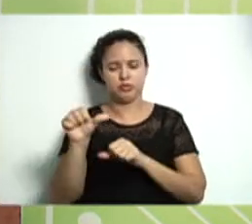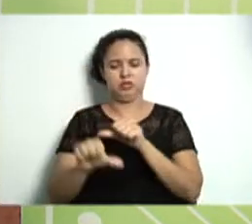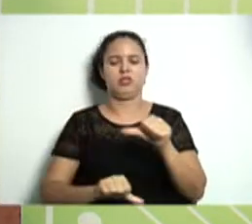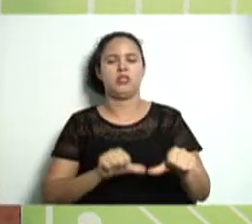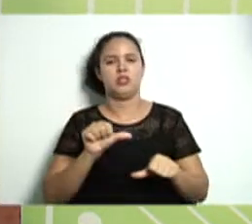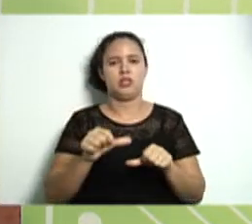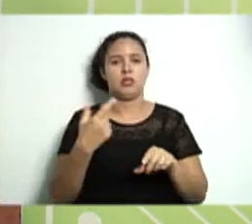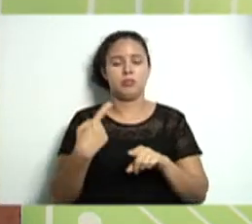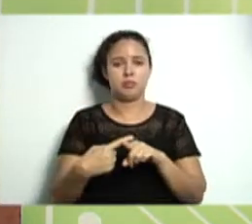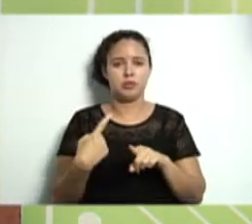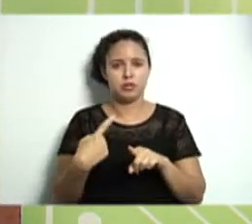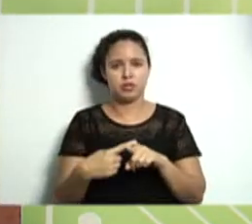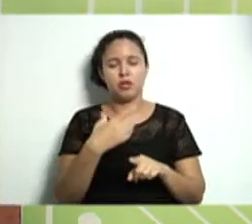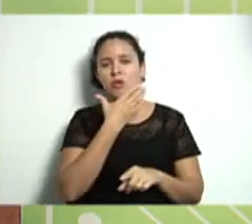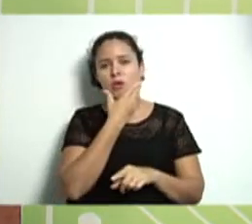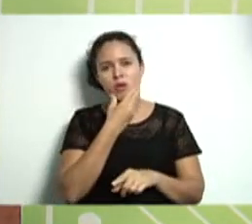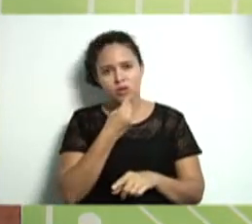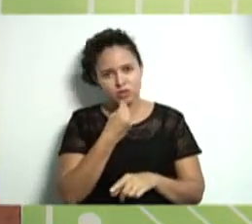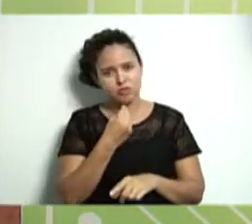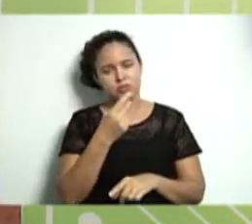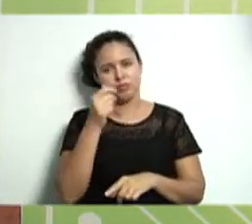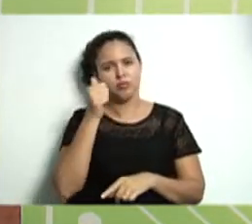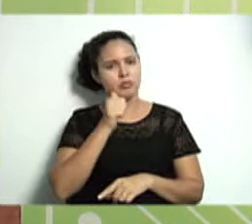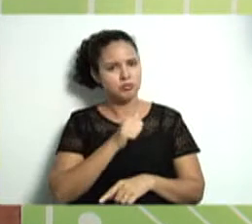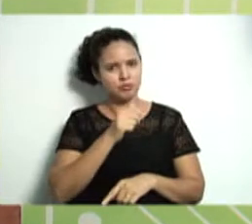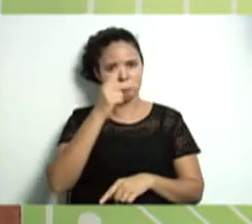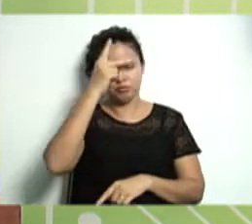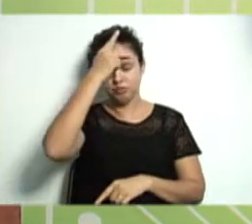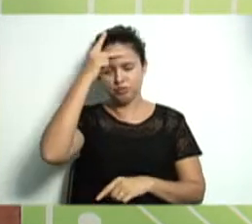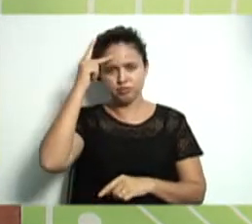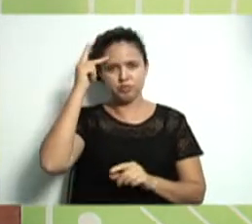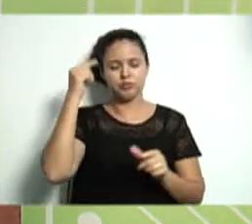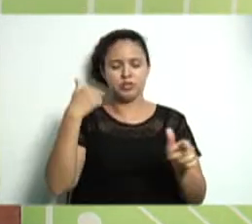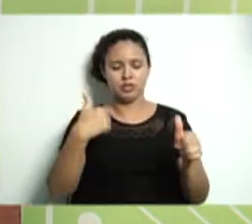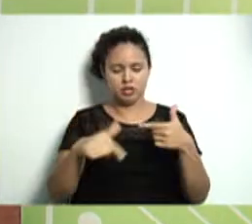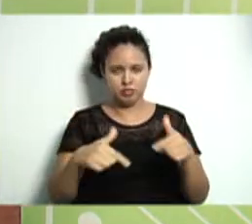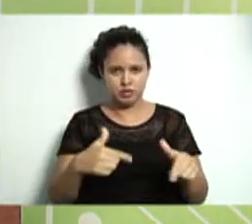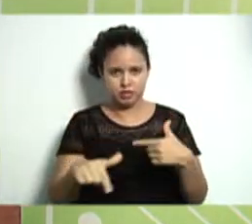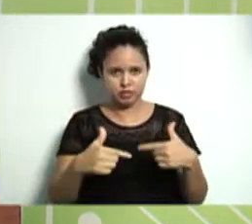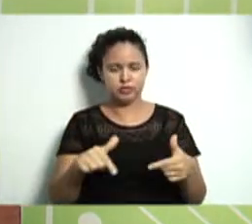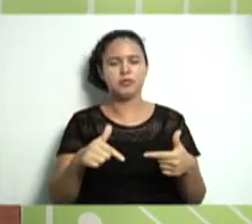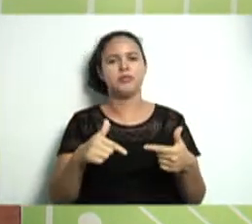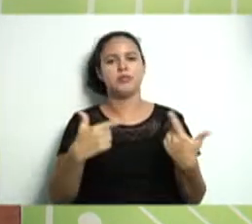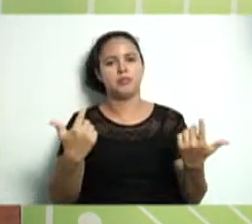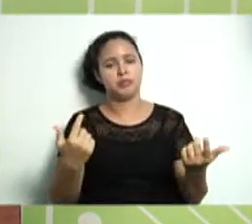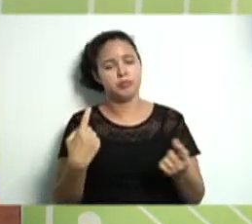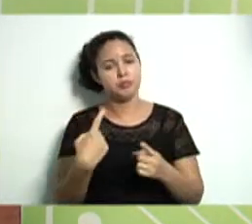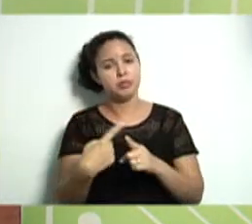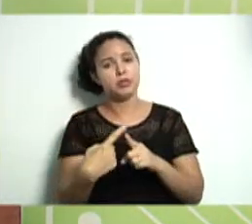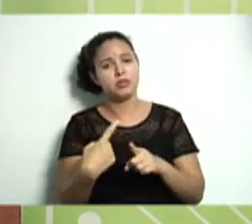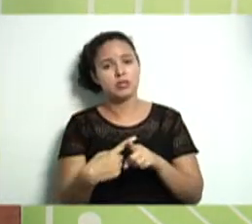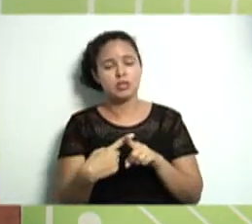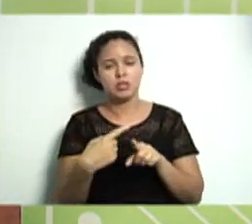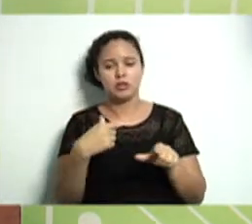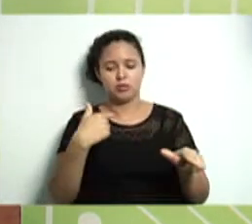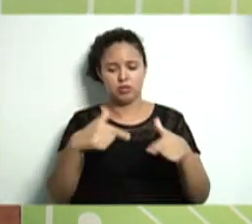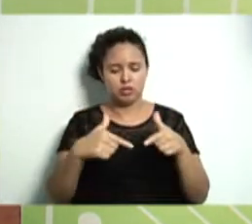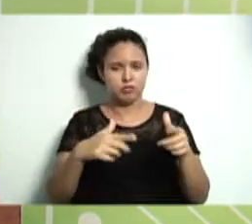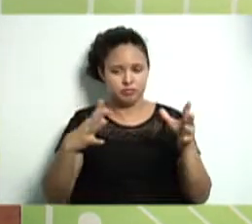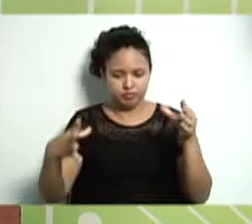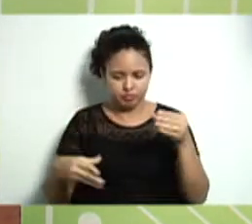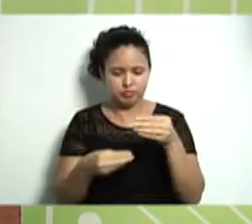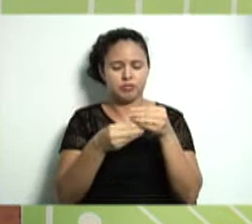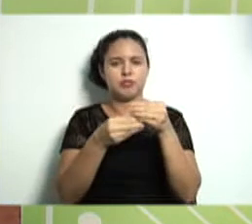dinheiro porque o homem trabalhou sobre eles. Por quê? Porque o trabalho